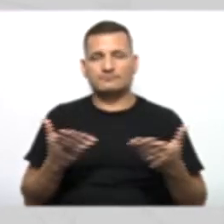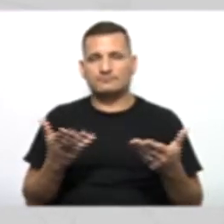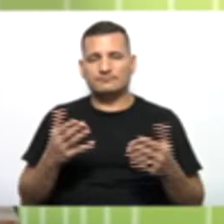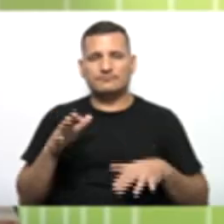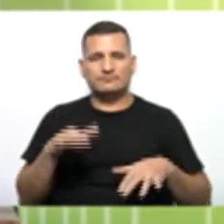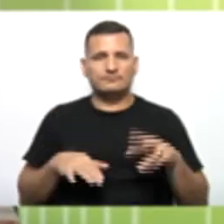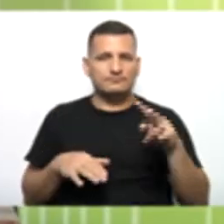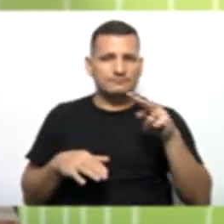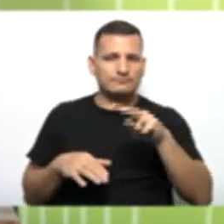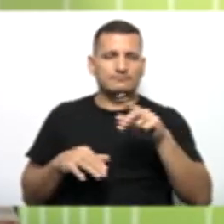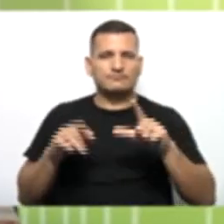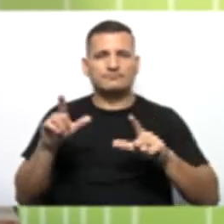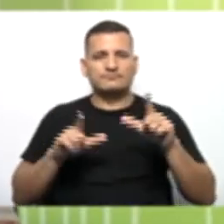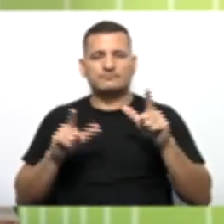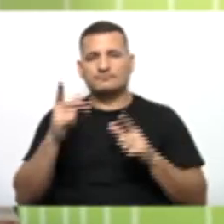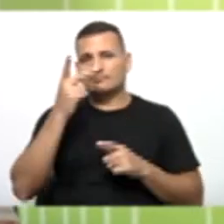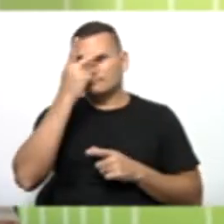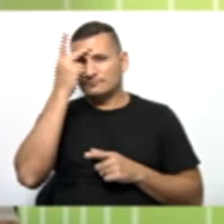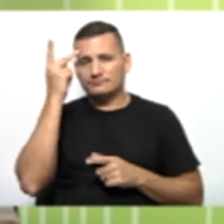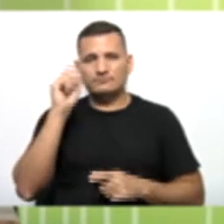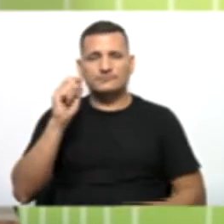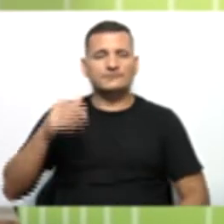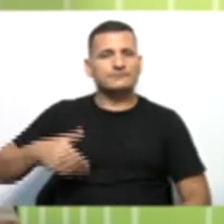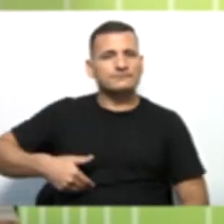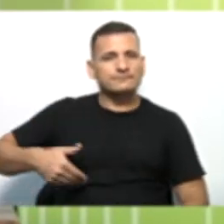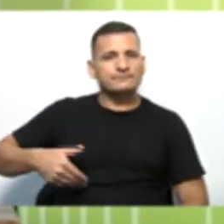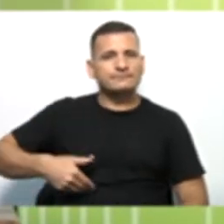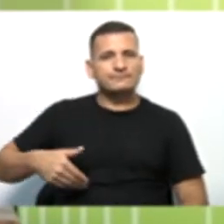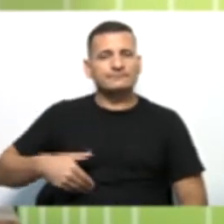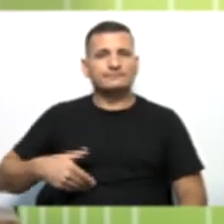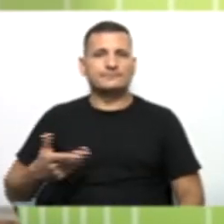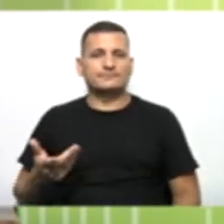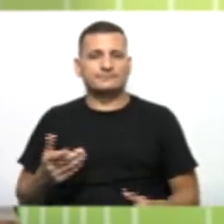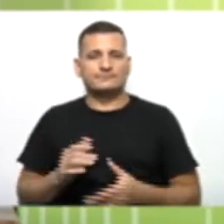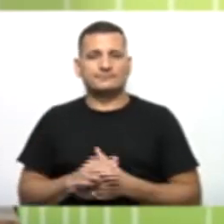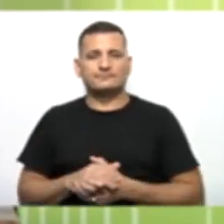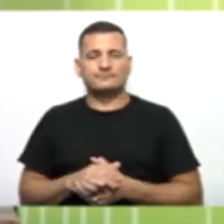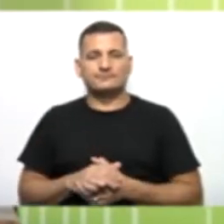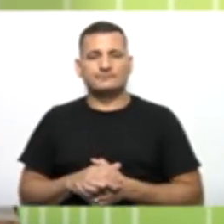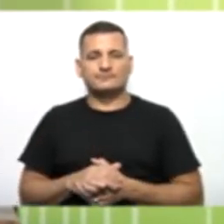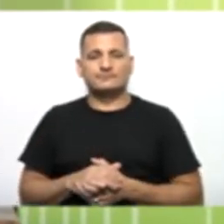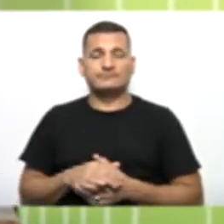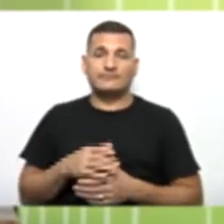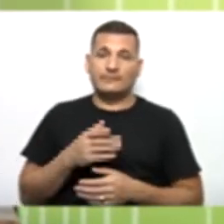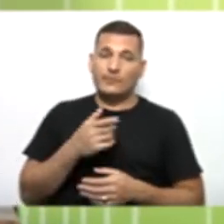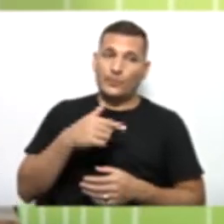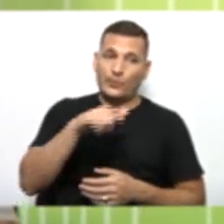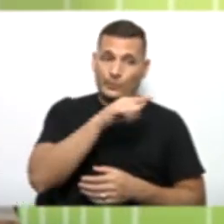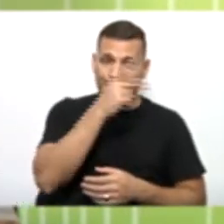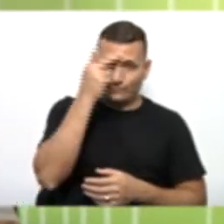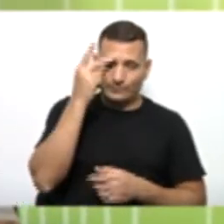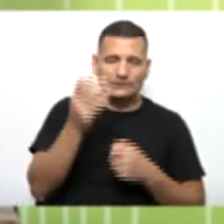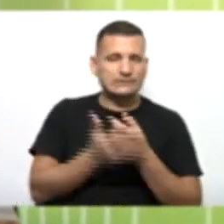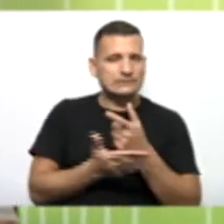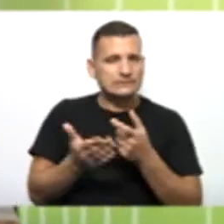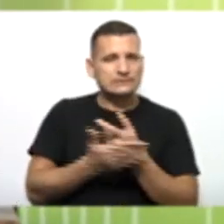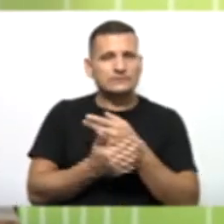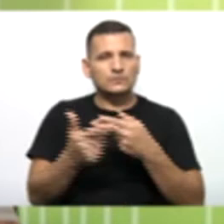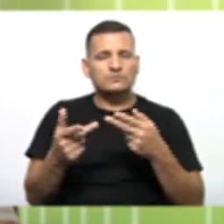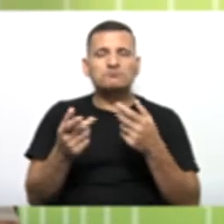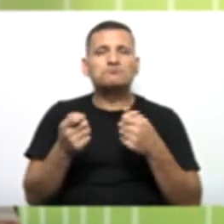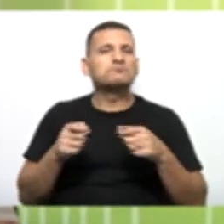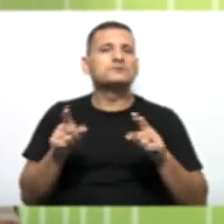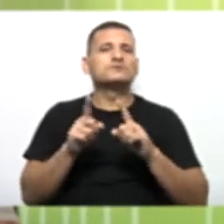passando na TV, pessoas que estão passando fome, enquanto nós estamos comprando muitas coisas